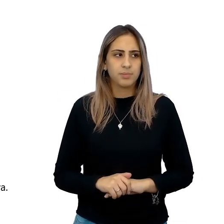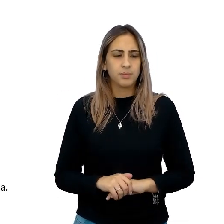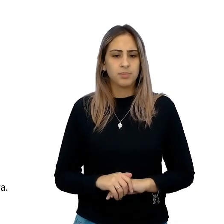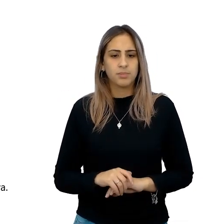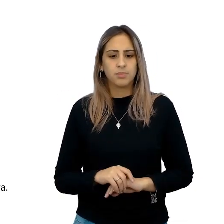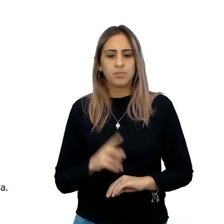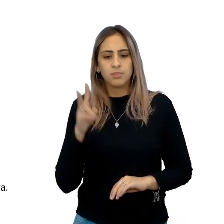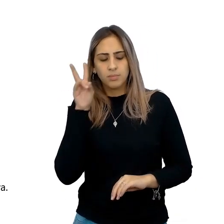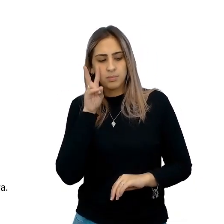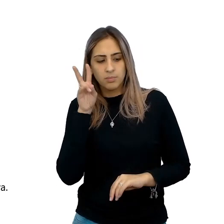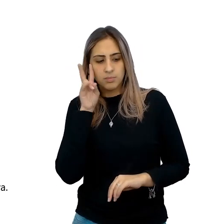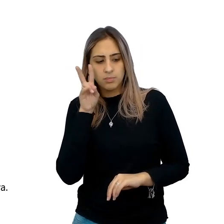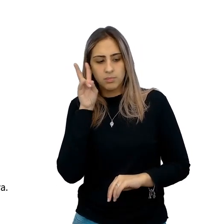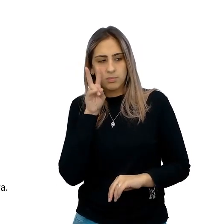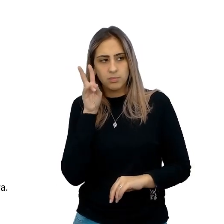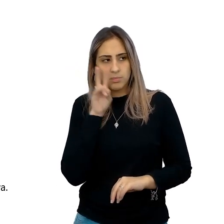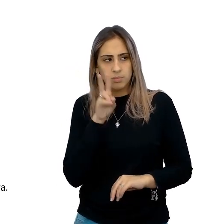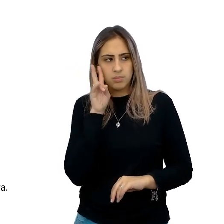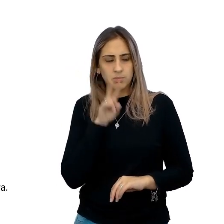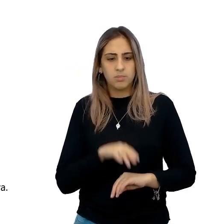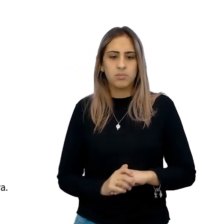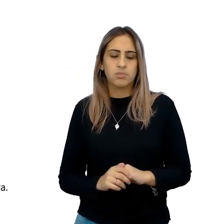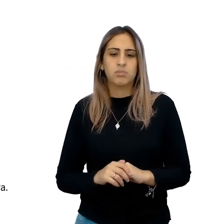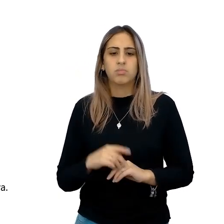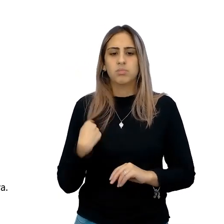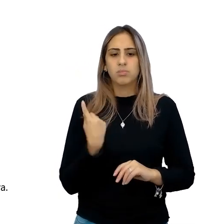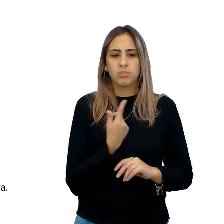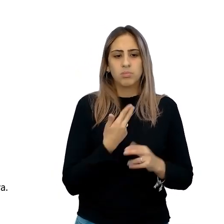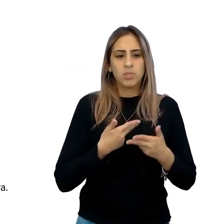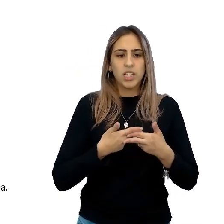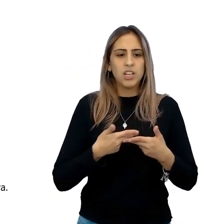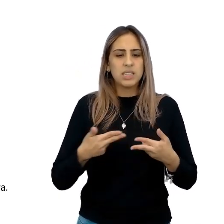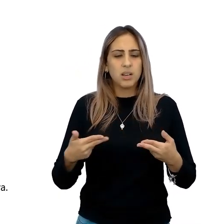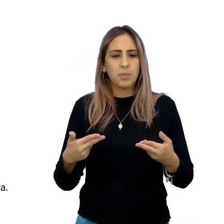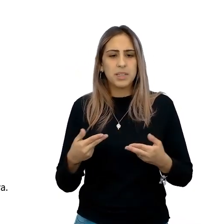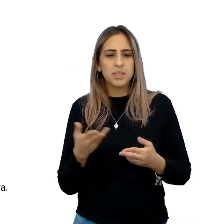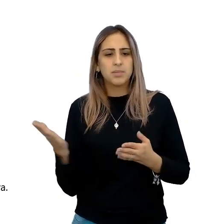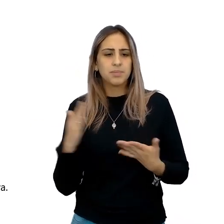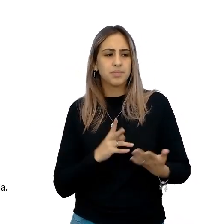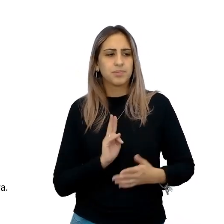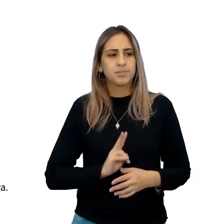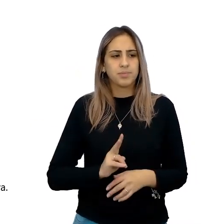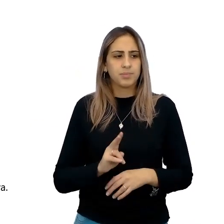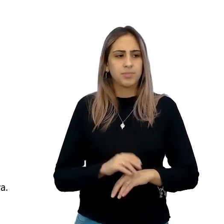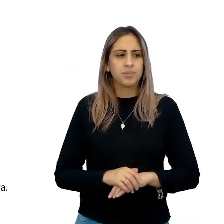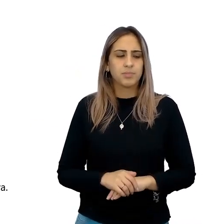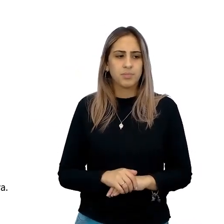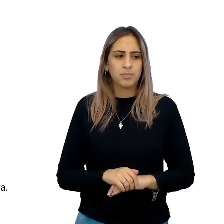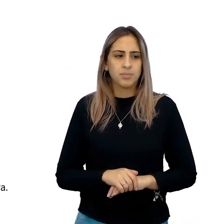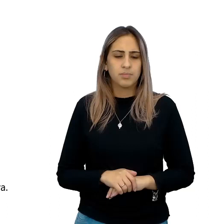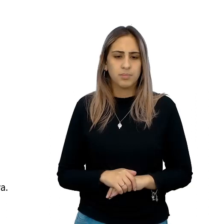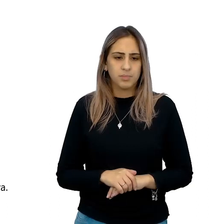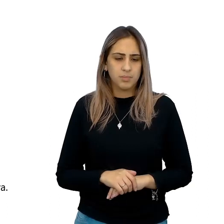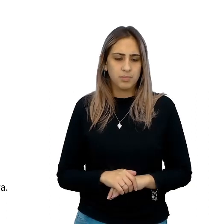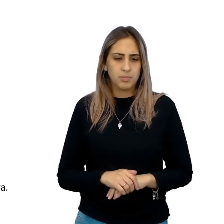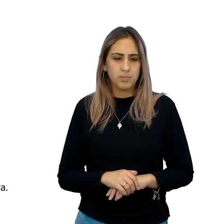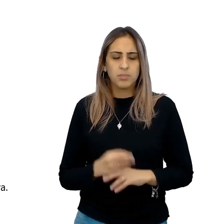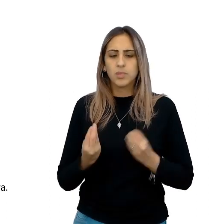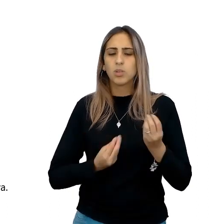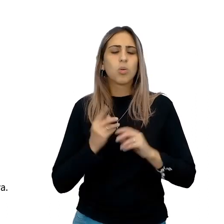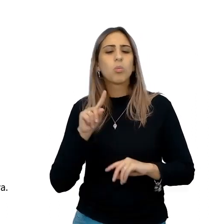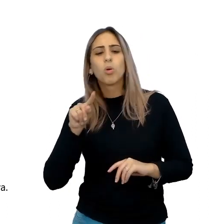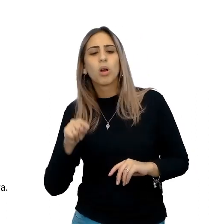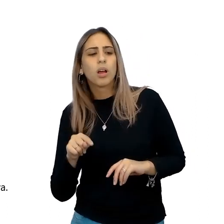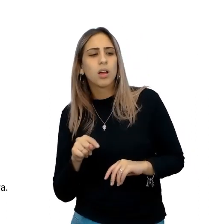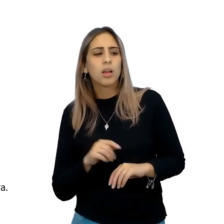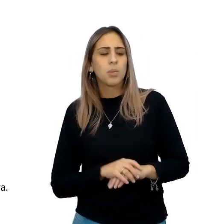já lembrando dessa imagem que a gente trazia sempre, né? Porque ela é uma imagem que explica bem como que